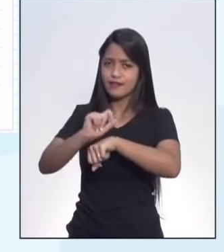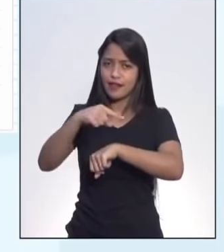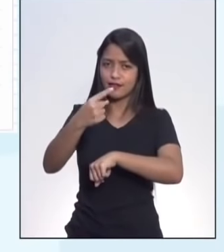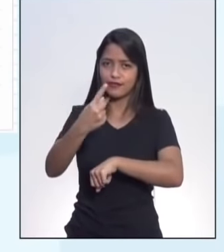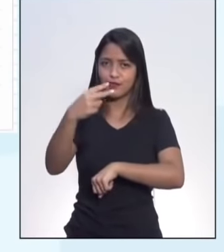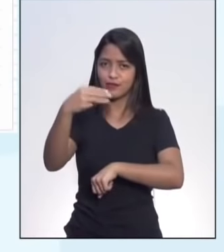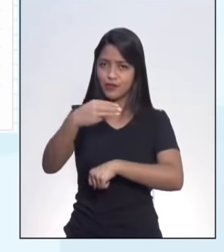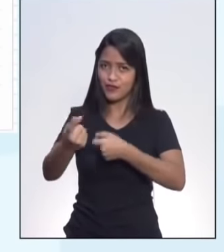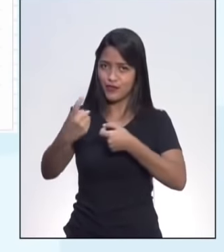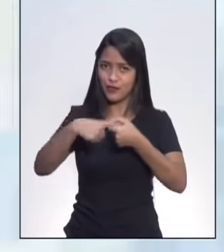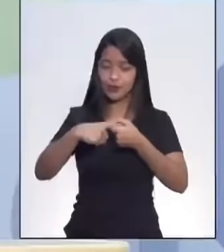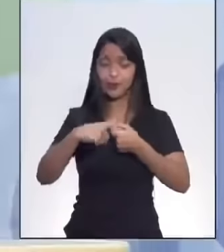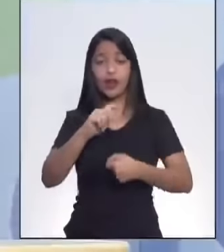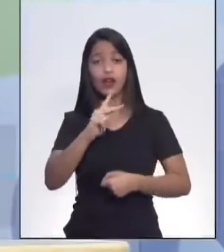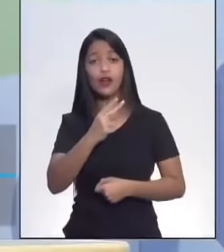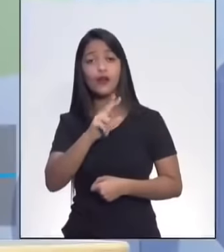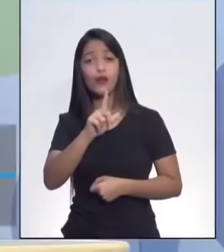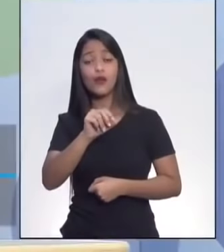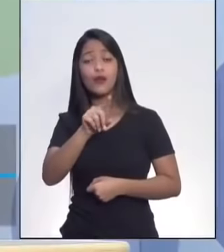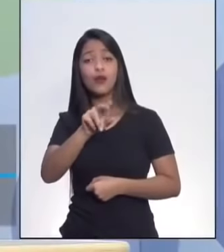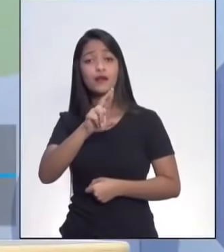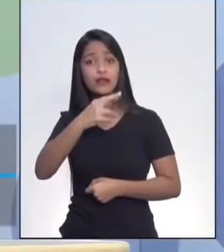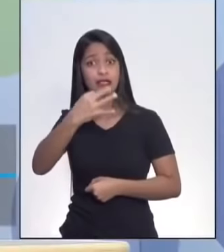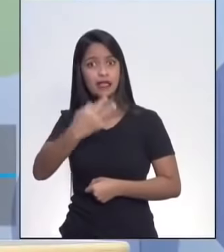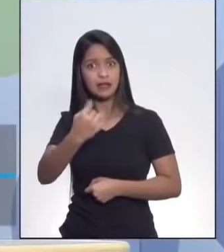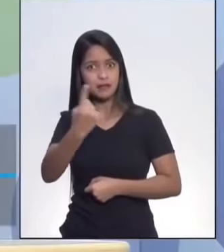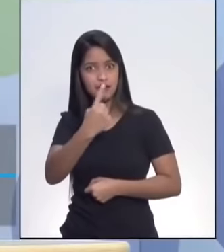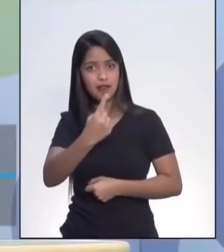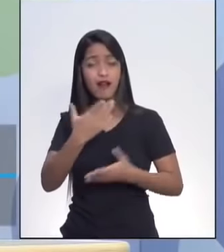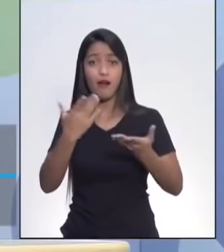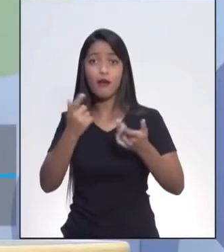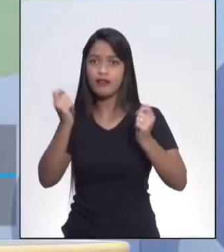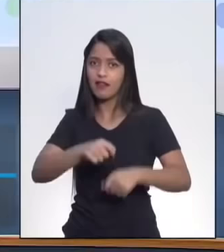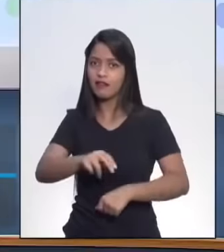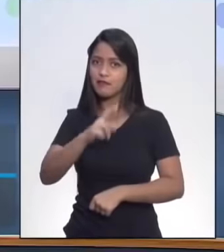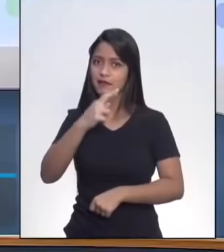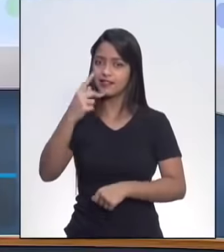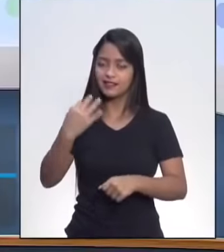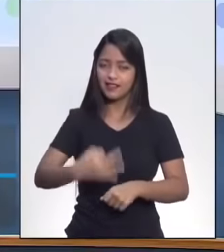retorna. Hugo Matheus, você acertou a primeira, você vai poder acertar essa também. Tá bem.